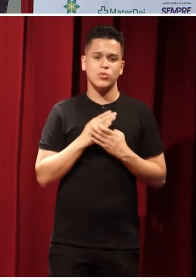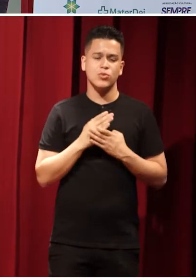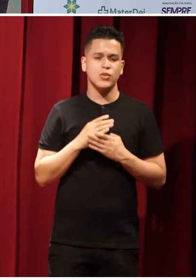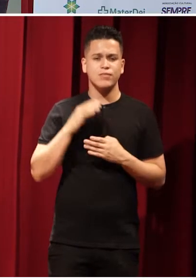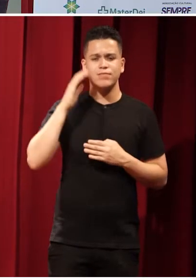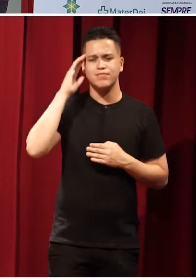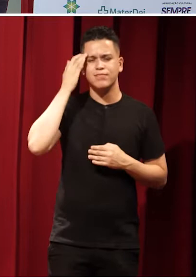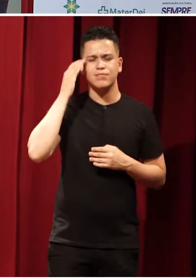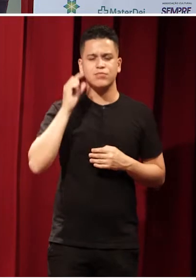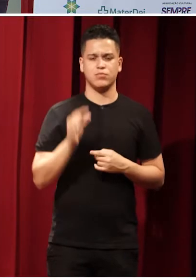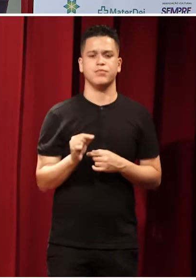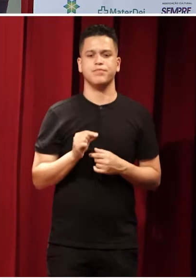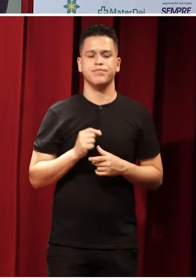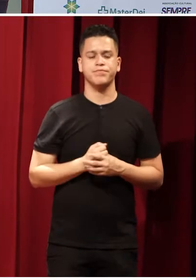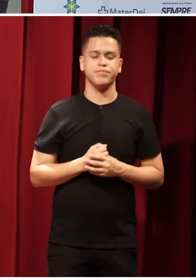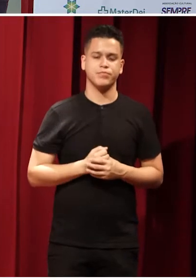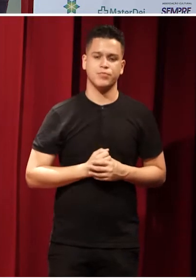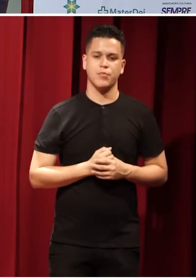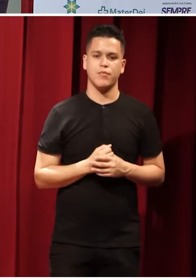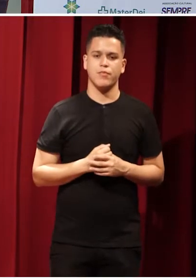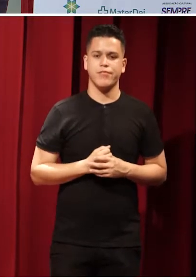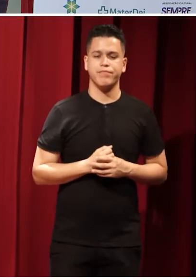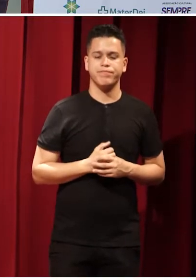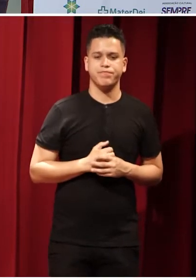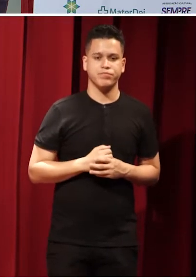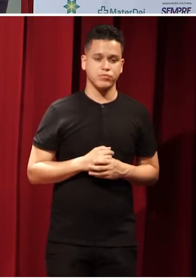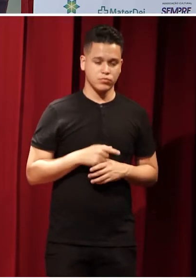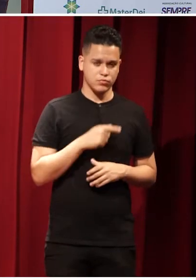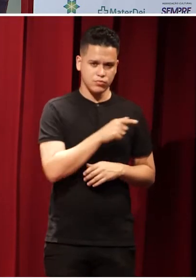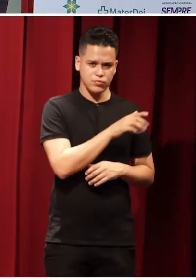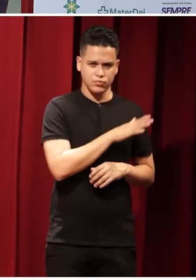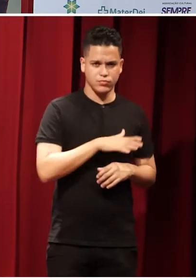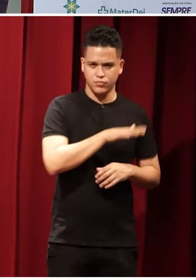essa experiência mostra? Mostra o seguinte: